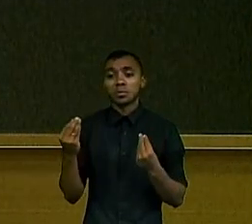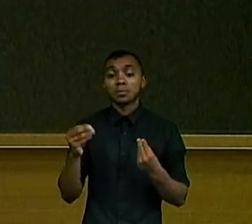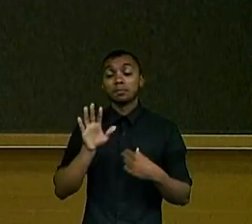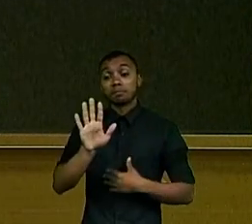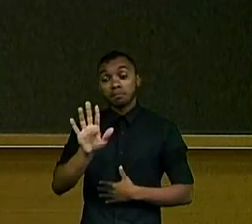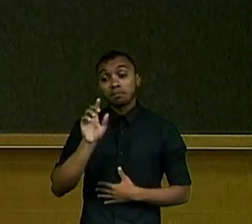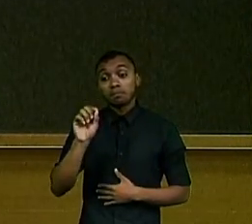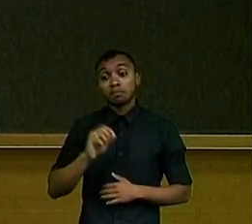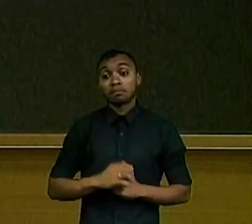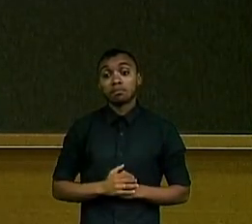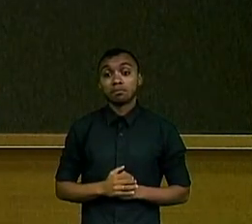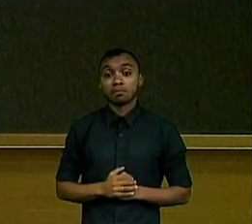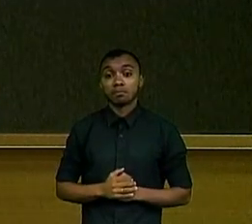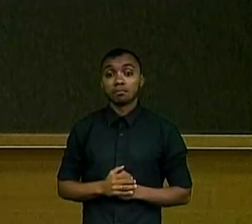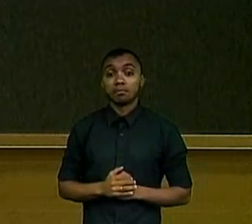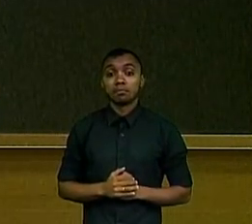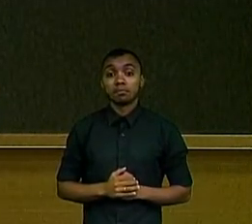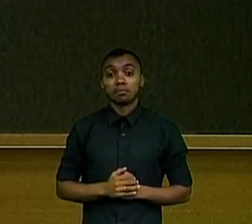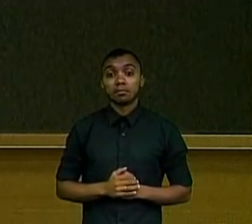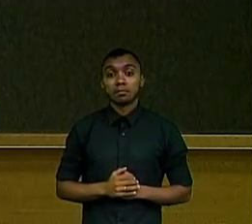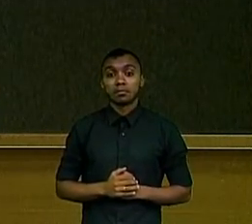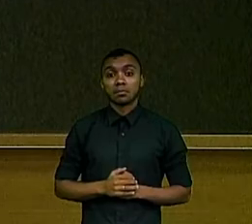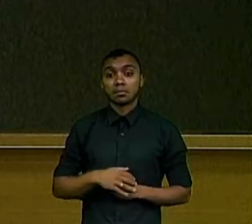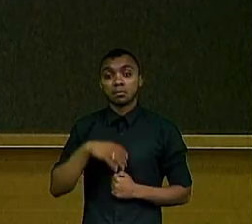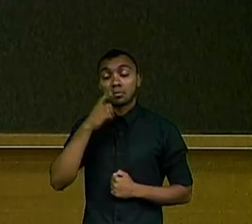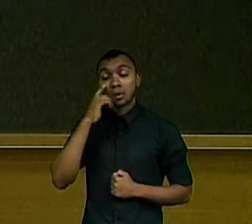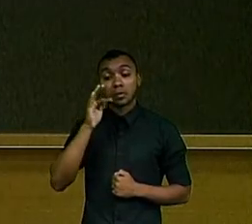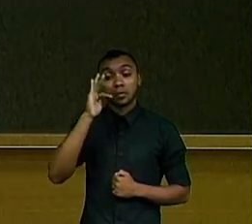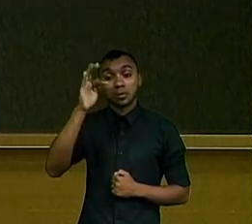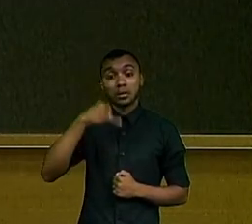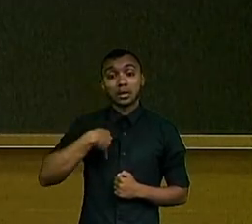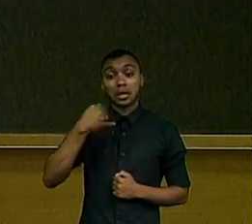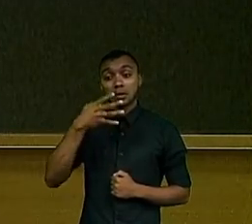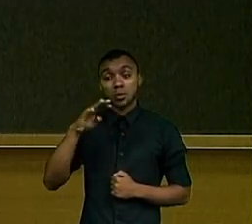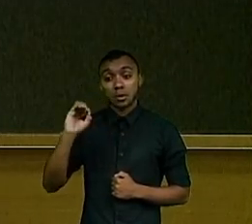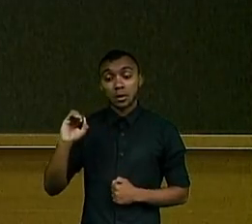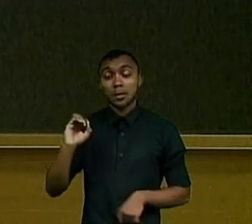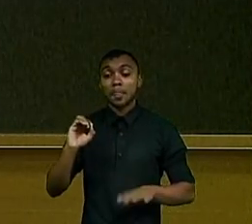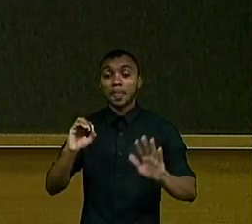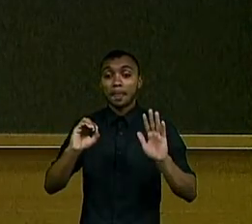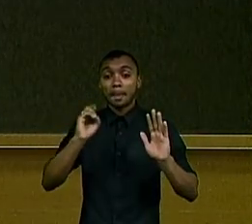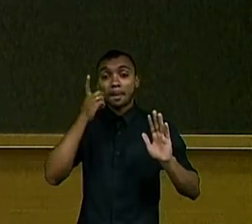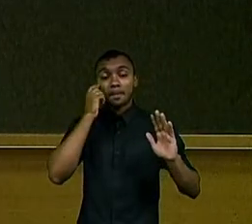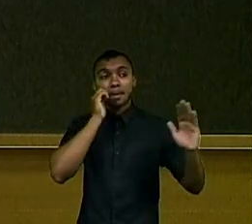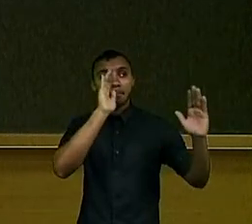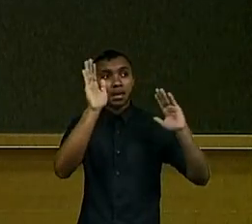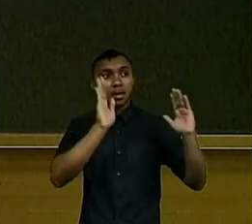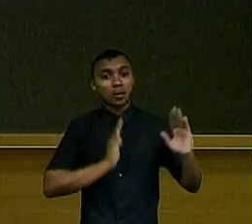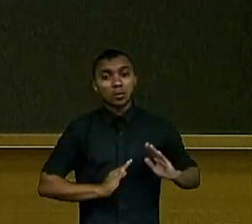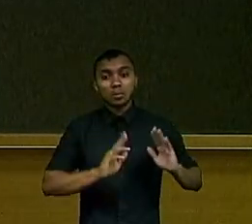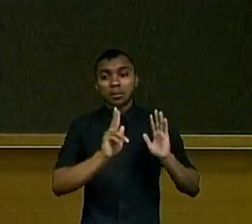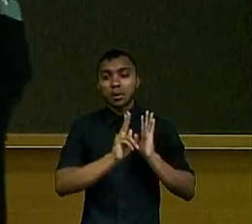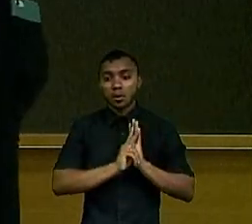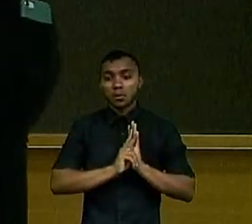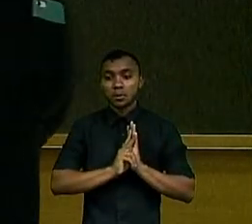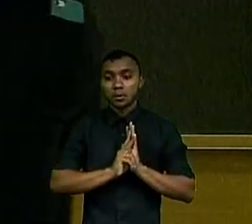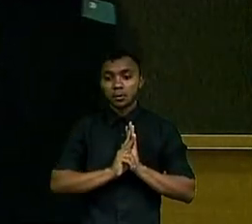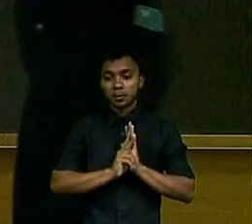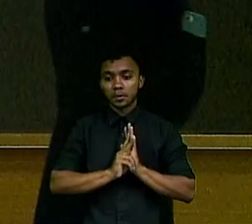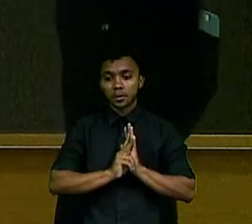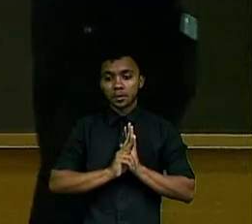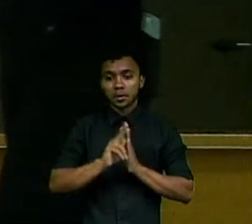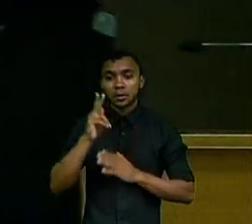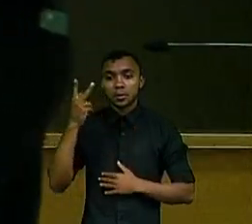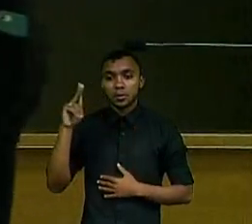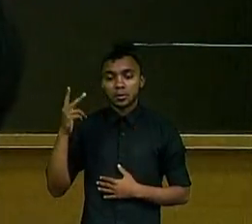Quando vocês tiverem 40 anos mas por tempo histórico é quase nada e aí hoje a gente vai fazer essa